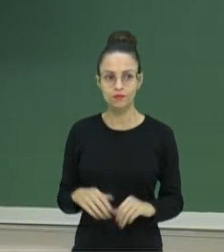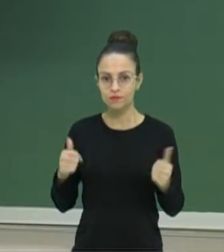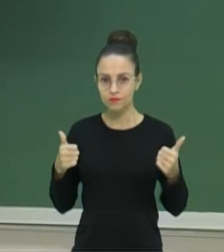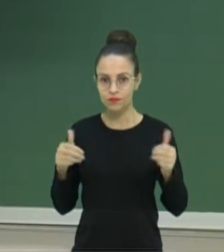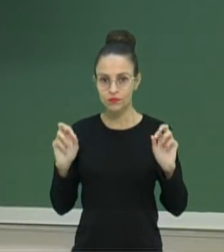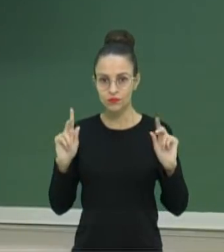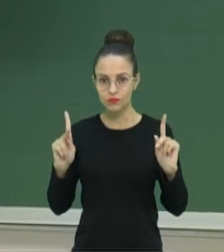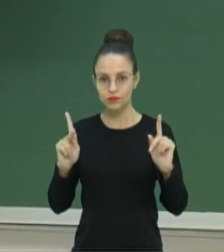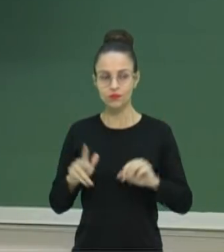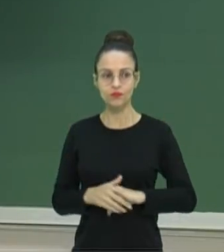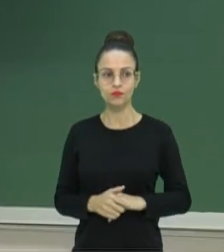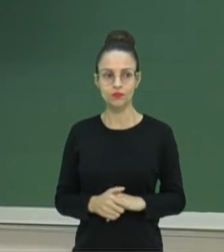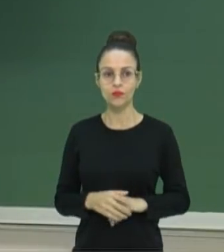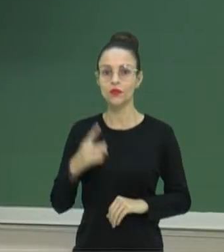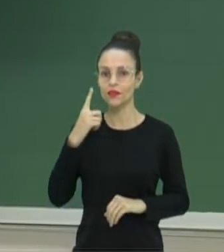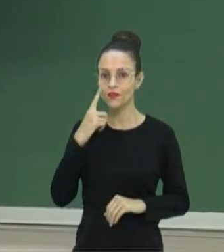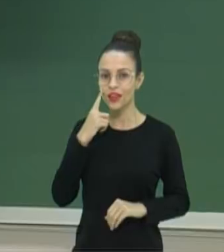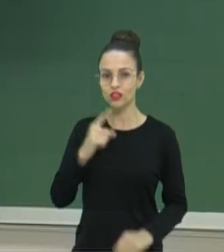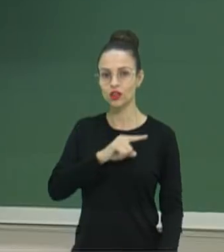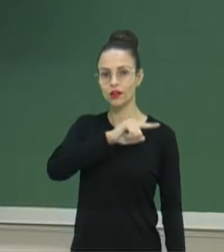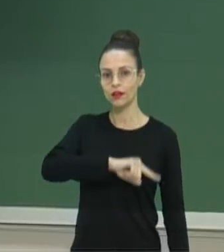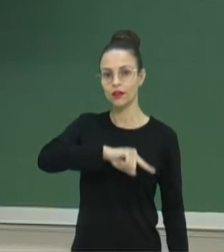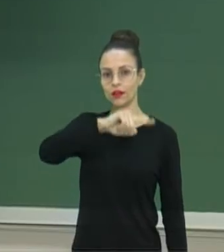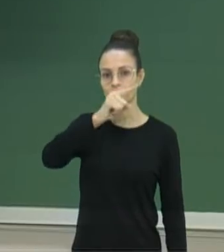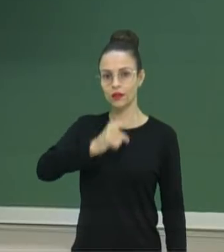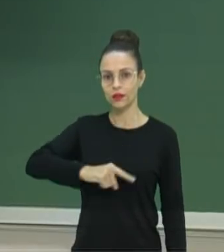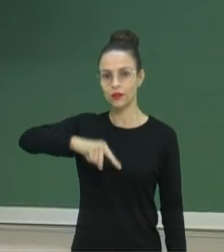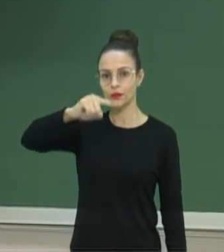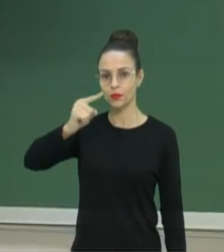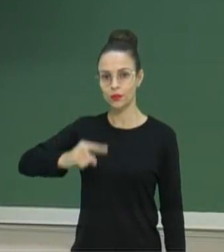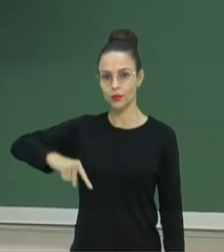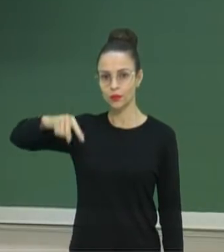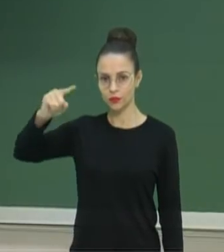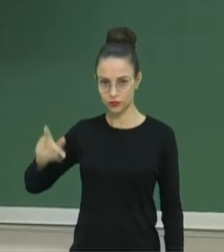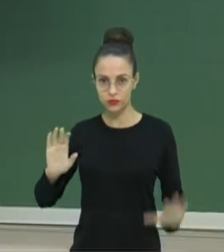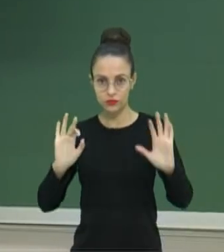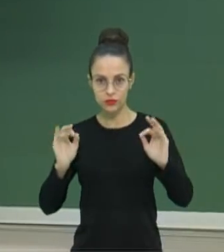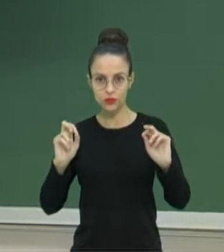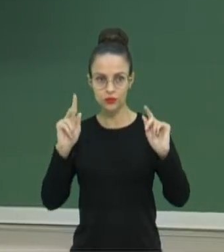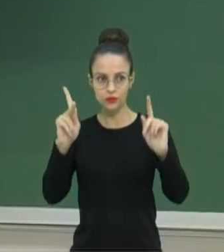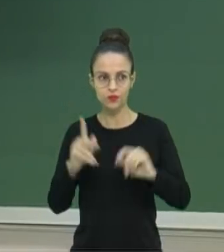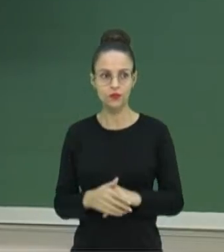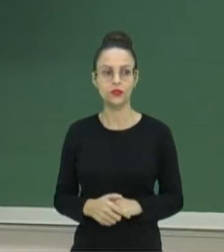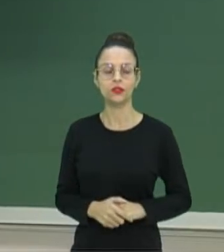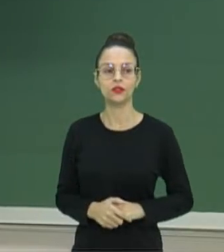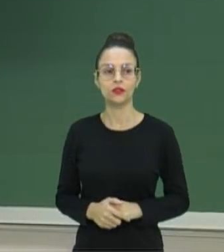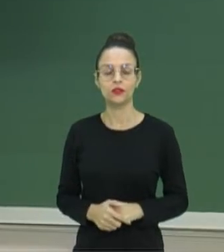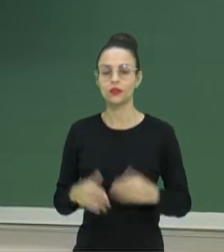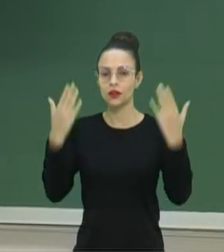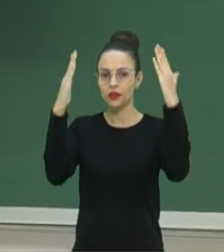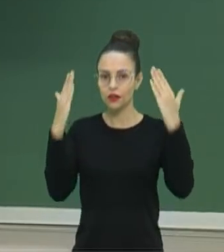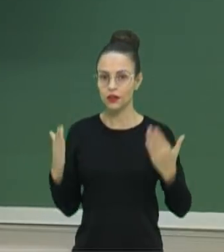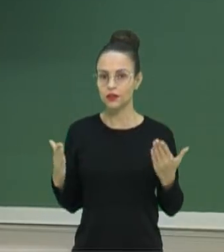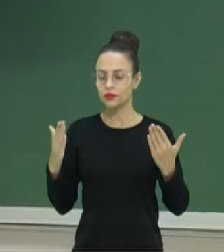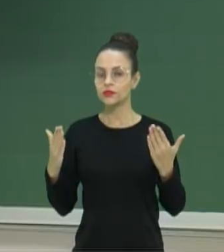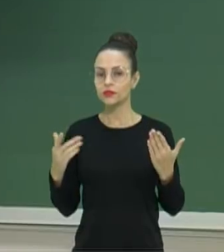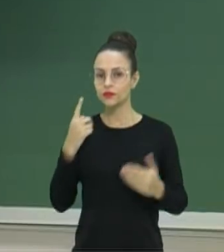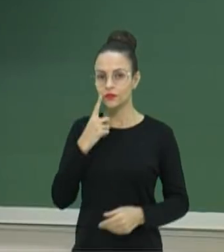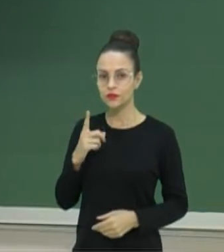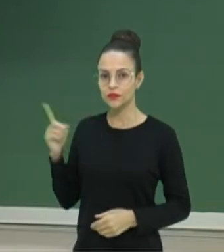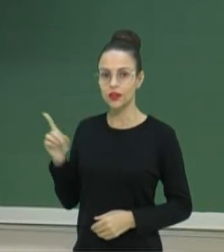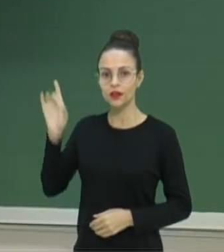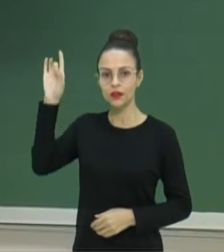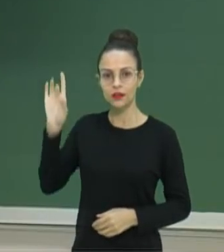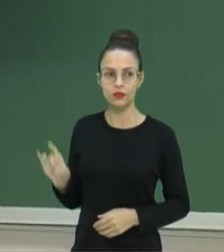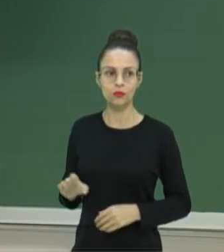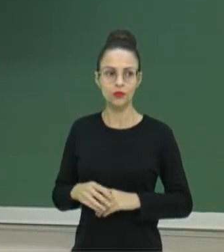ok? Veja que está fazendo esse sobe e desce aqui, ok? Então, analisando essa afirmativa, vamos analisar cada